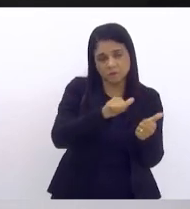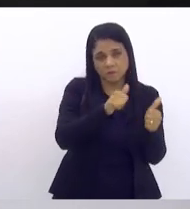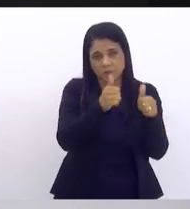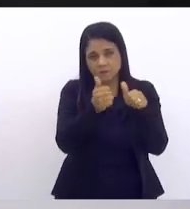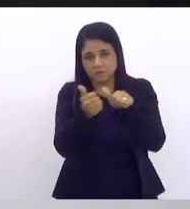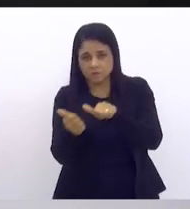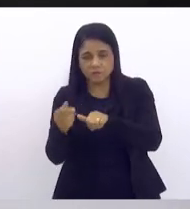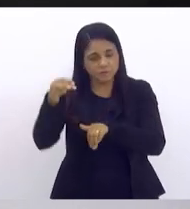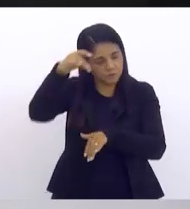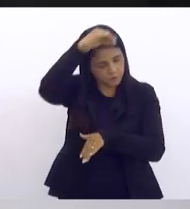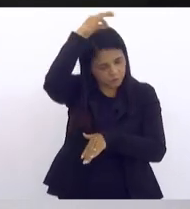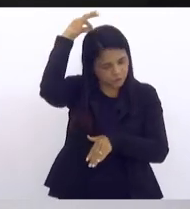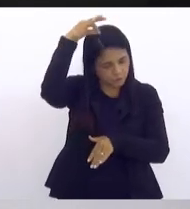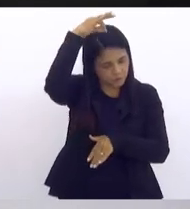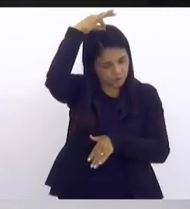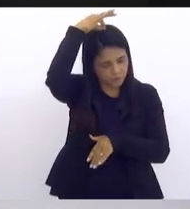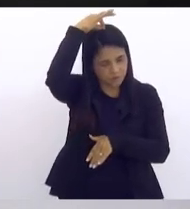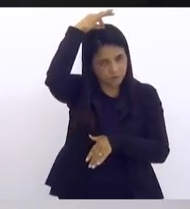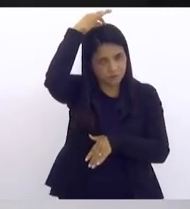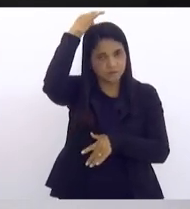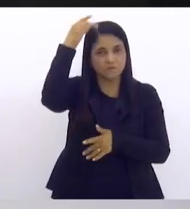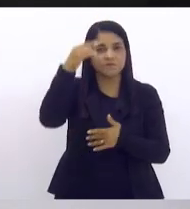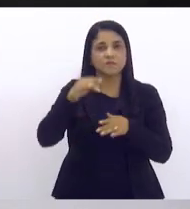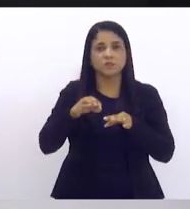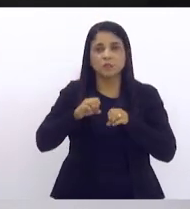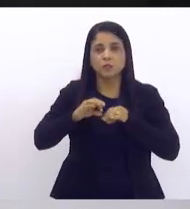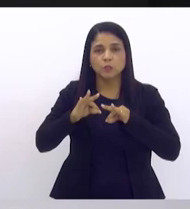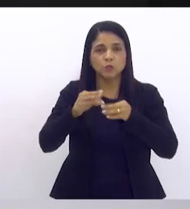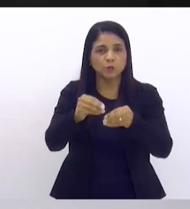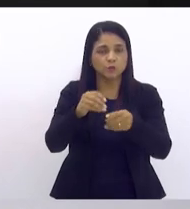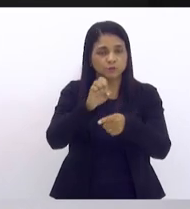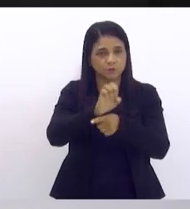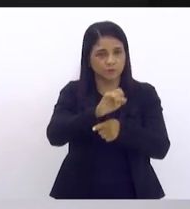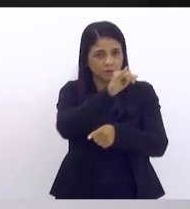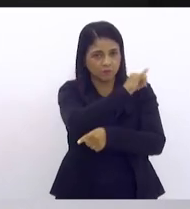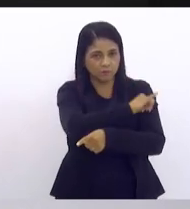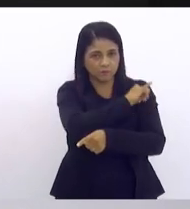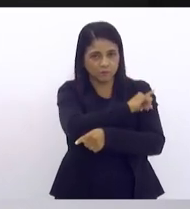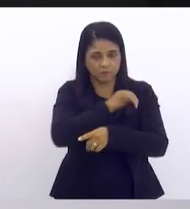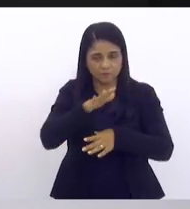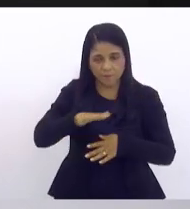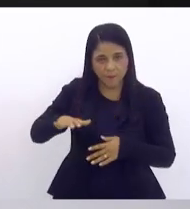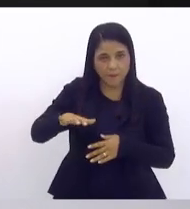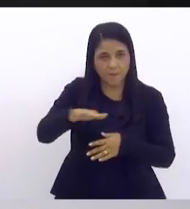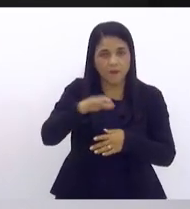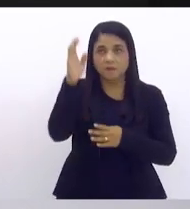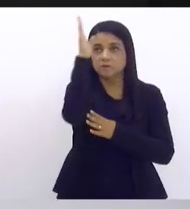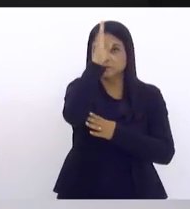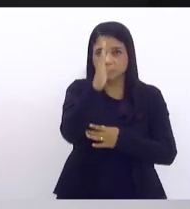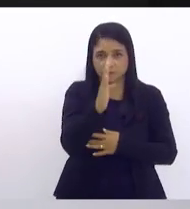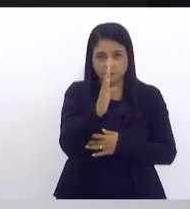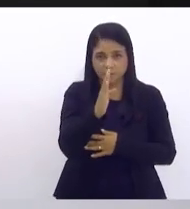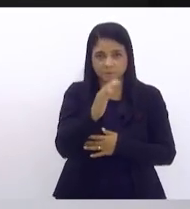no Espírito Santo em todo o território do Estado do Rio de Janeiro e do Brasil.